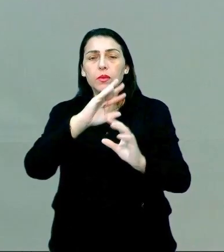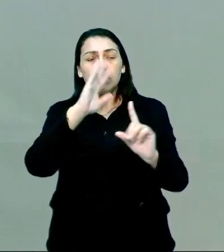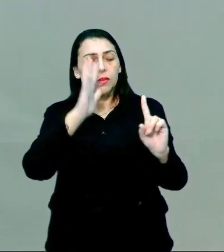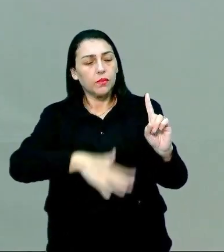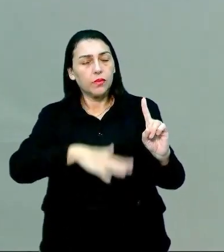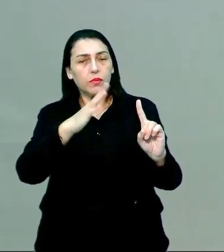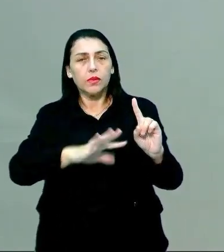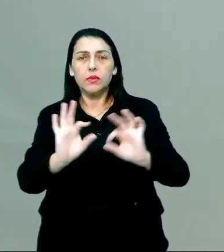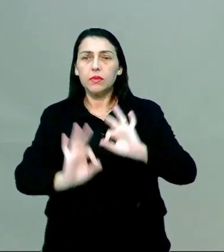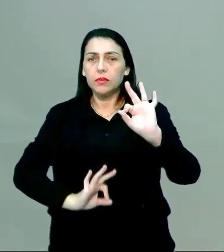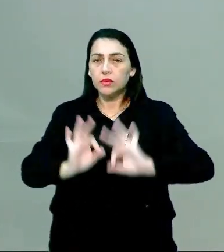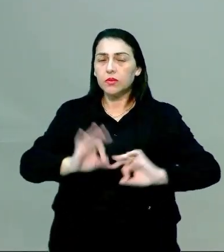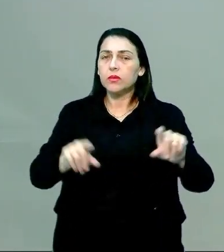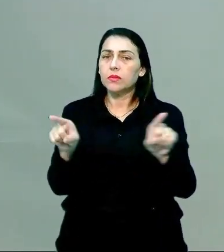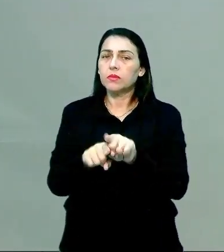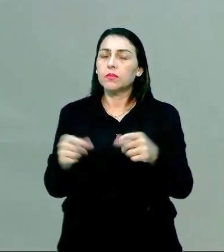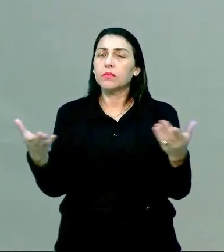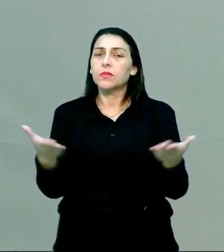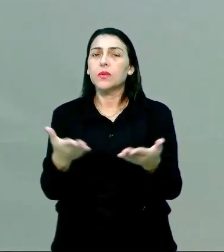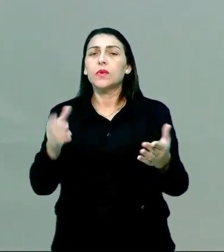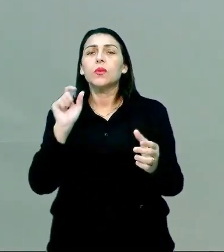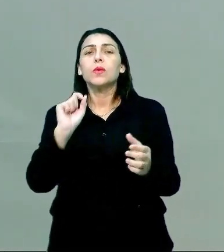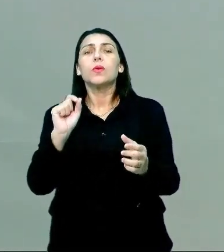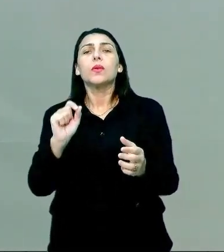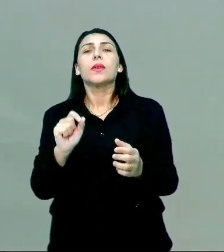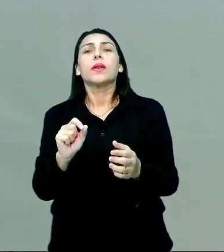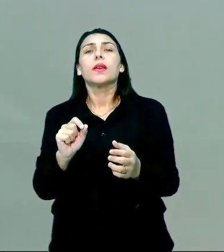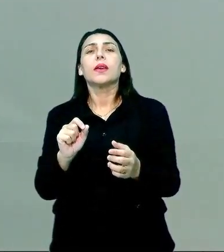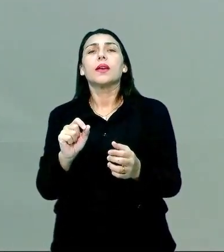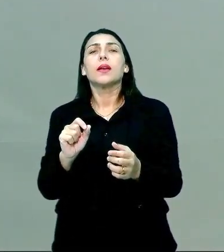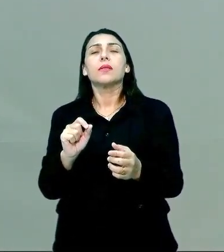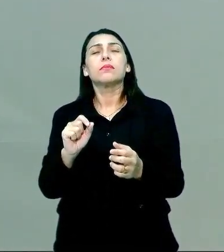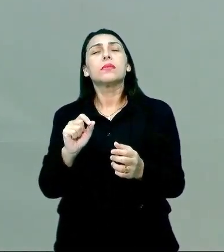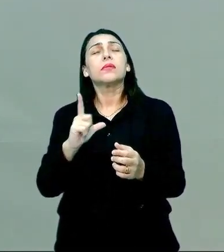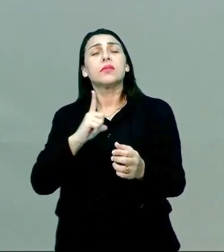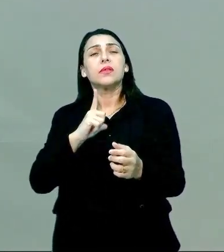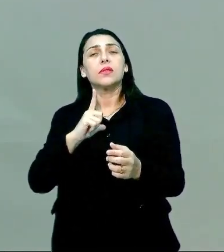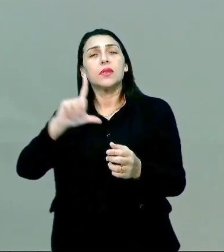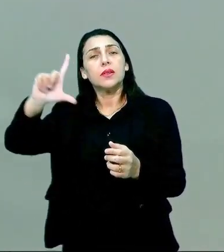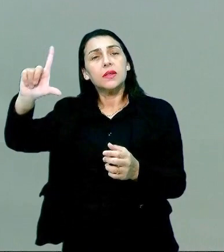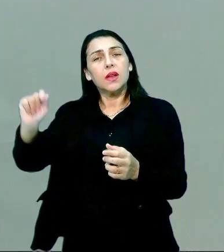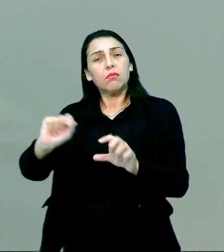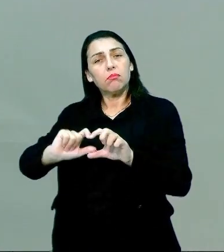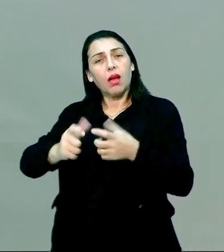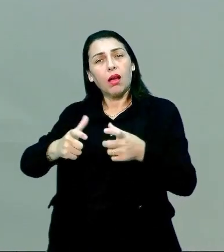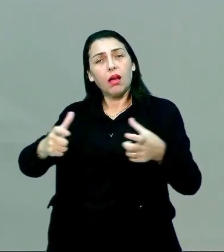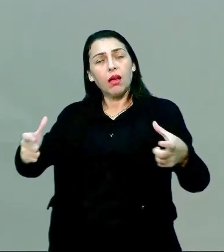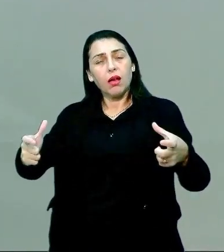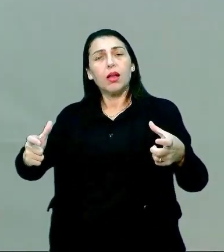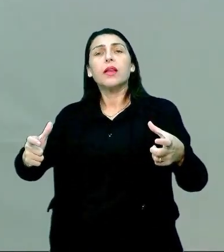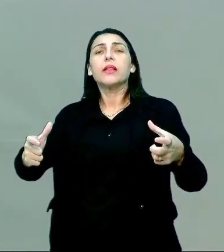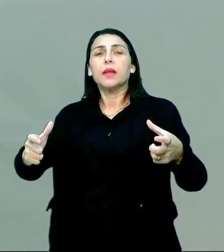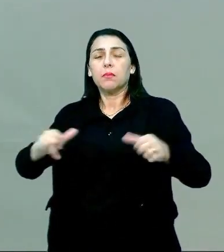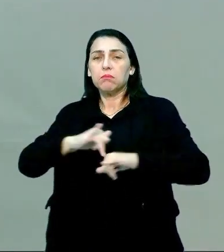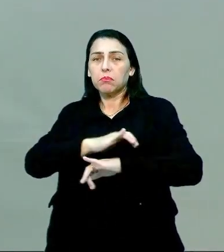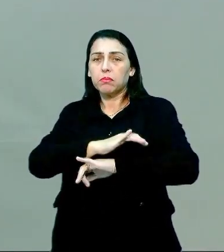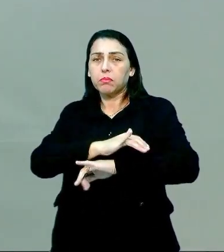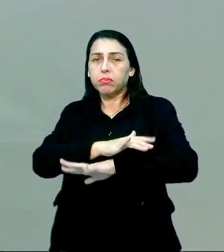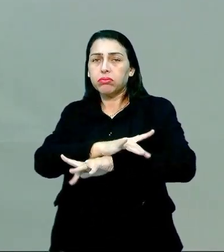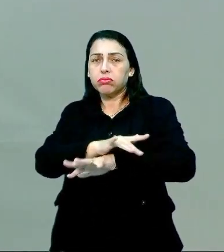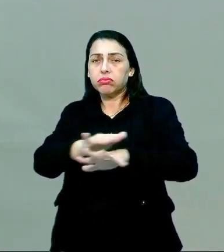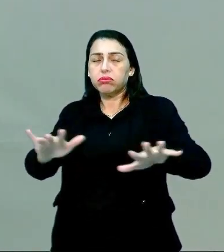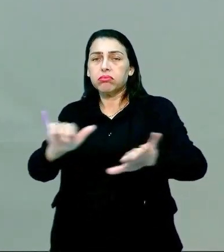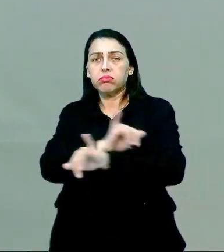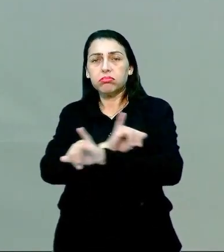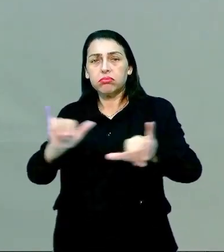nossa construção. Hoje está muito em voga o K-pop, porque a vertente asiática tem crescido, isso tem se propagado, essa